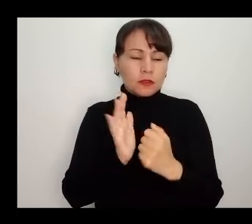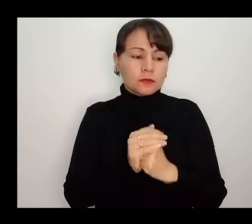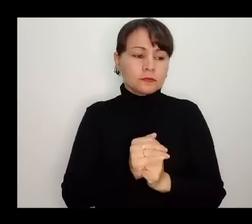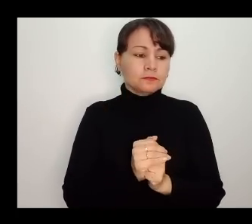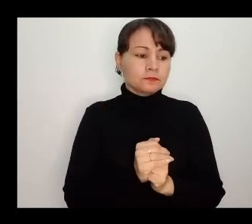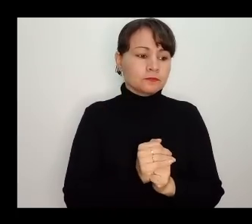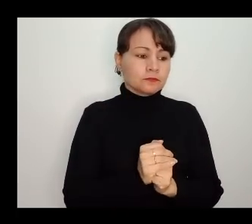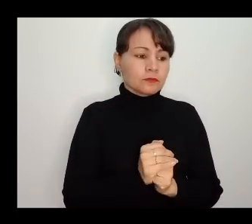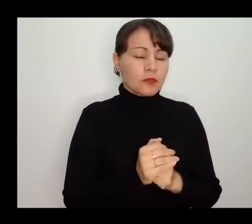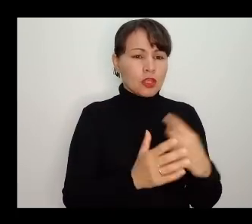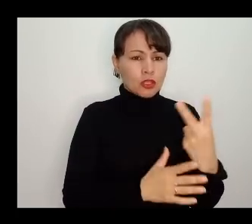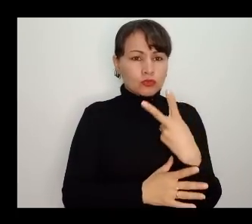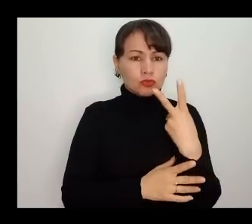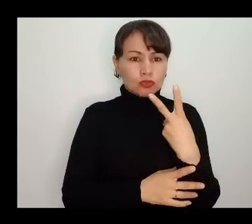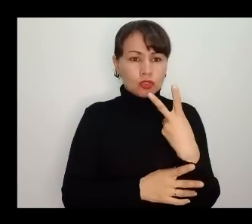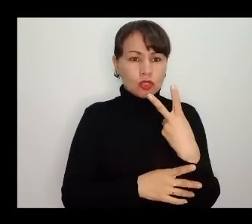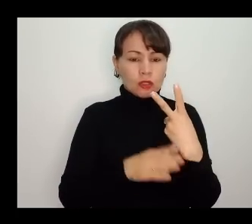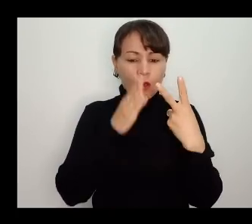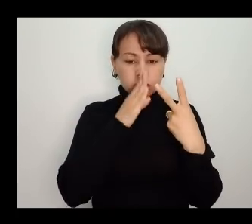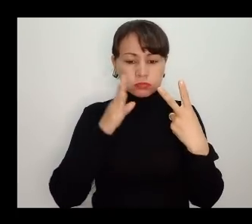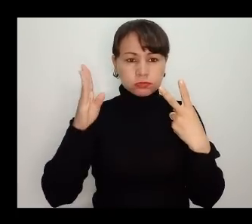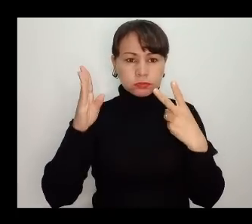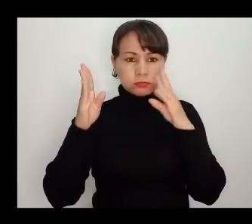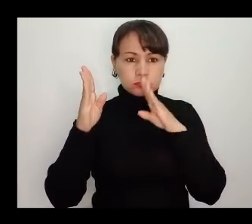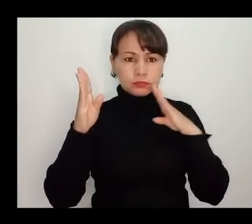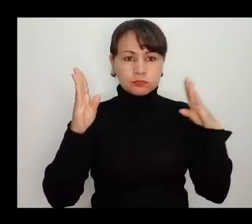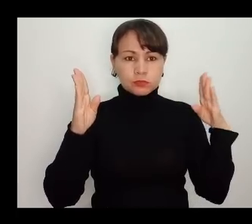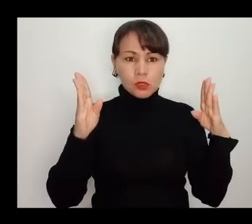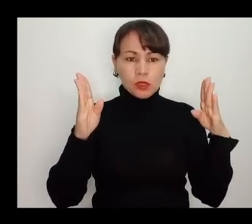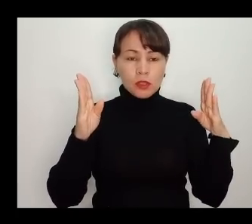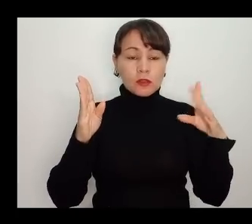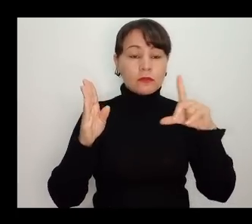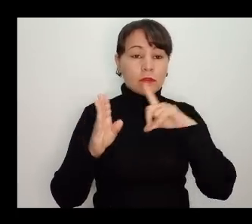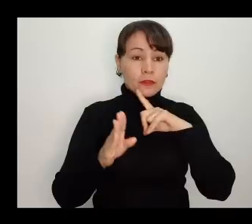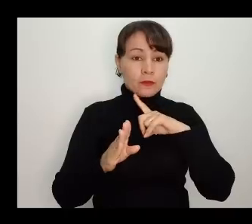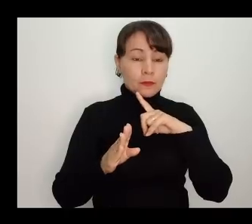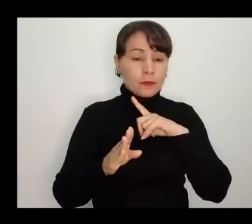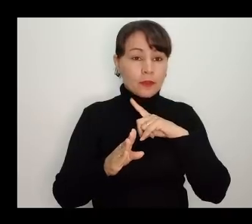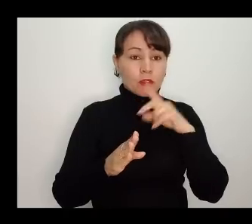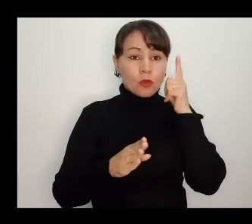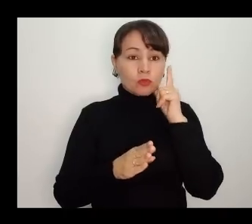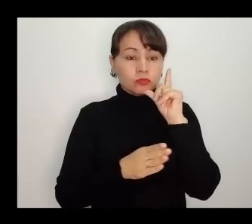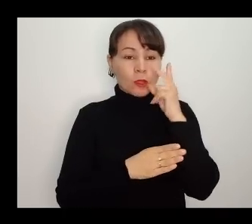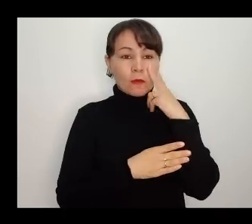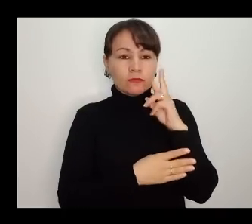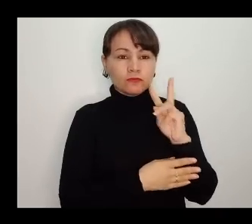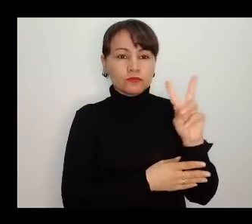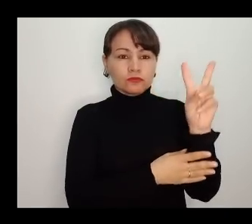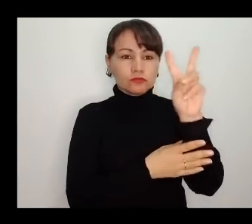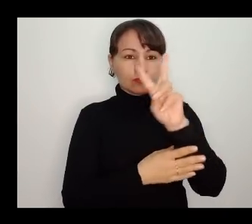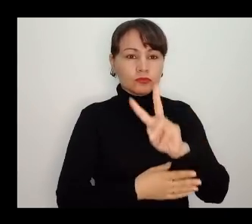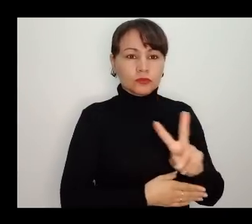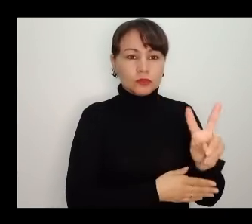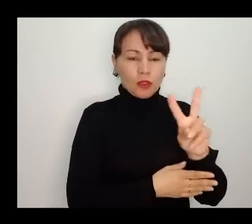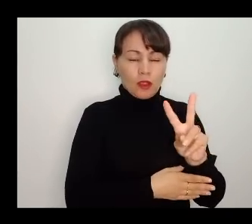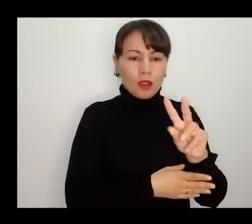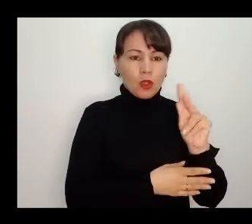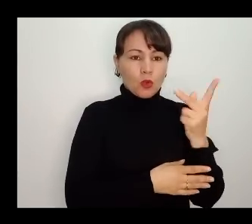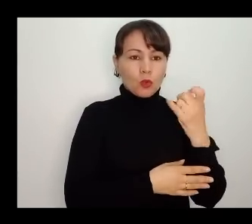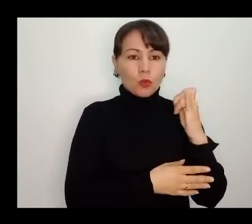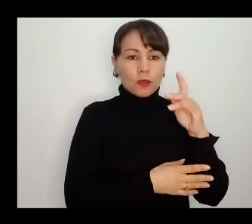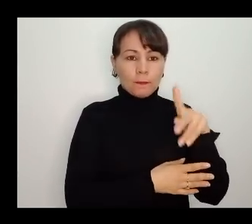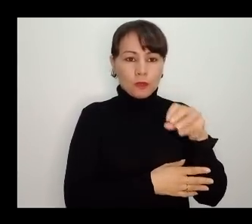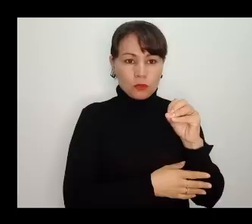hipocampo. Claro que são dos dois lados, é bilateral. E aqui também a gente consegue visualizar